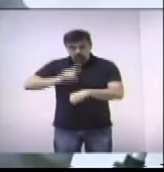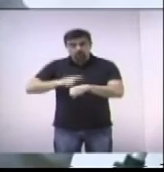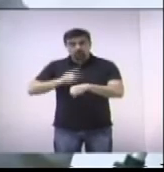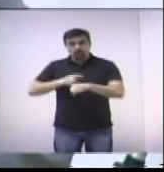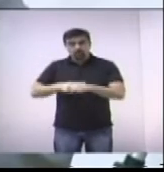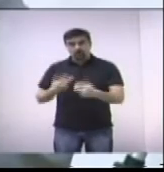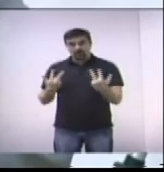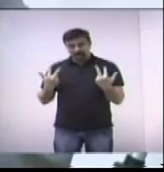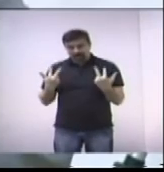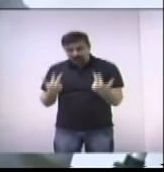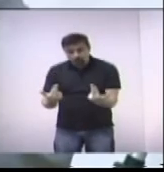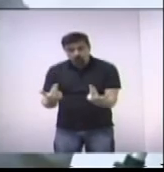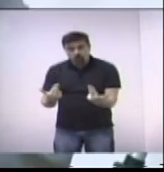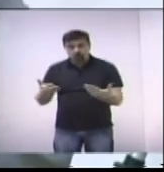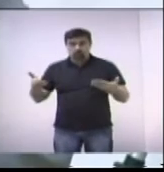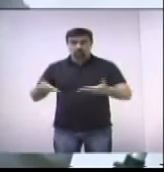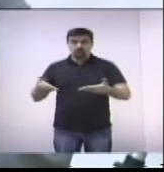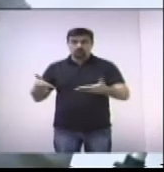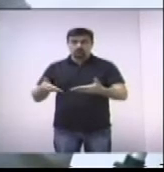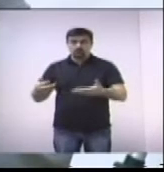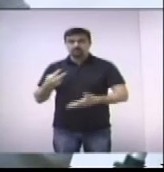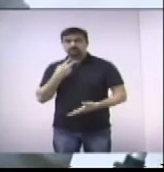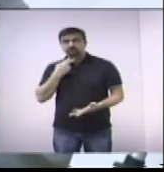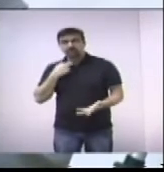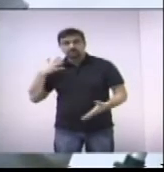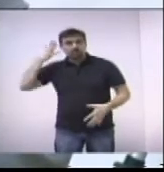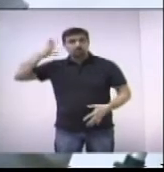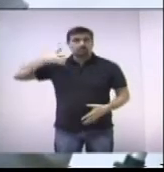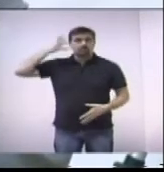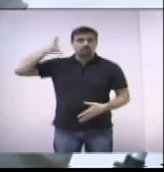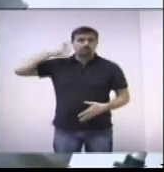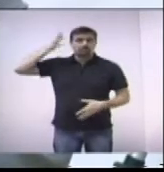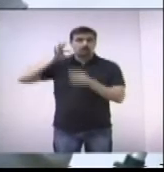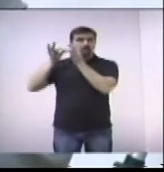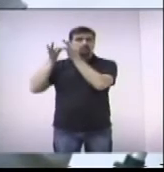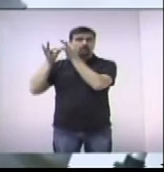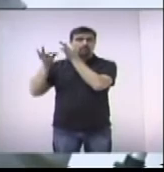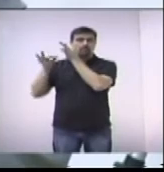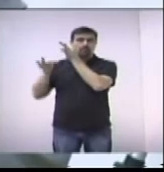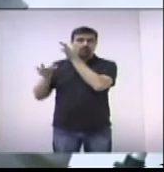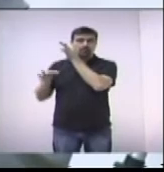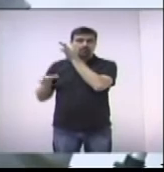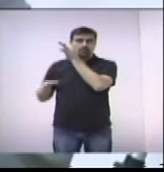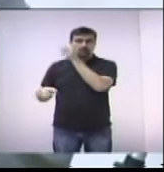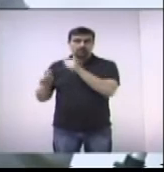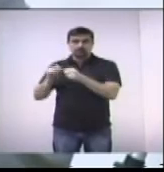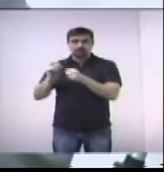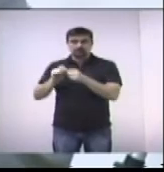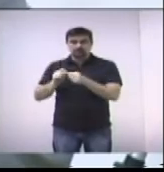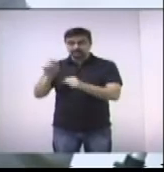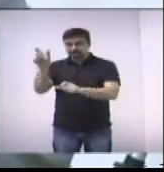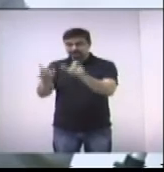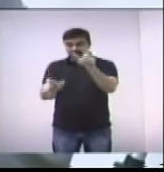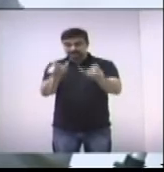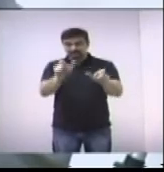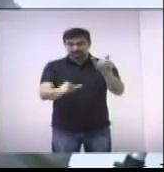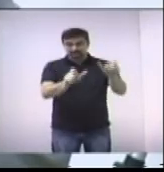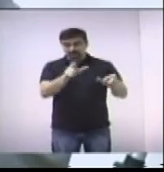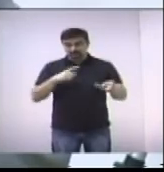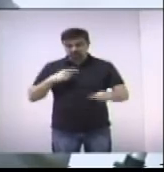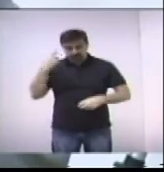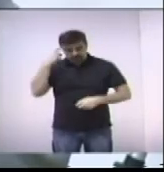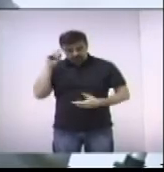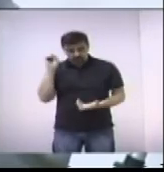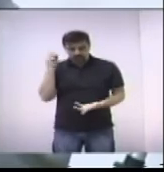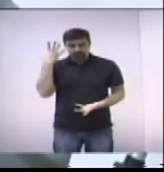esse, não tem discurso que, teoricamente, demova da cabeça de cada um dos colegas a